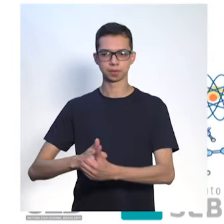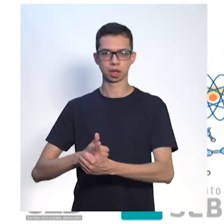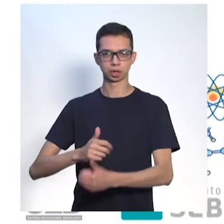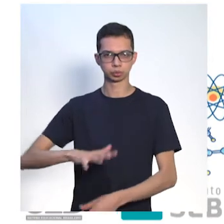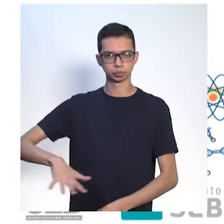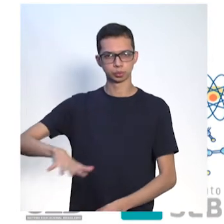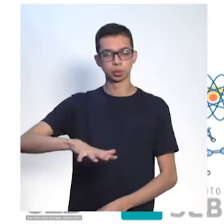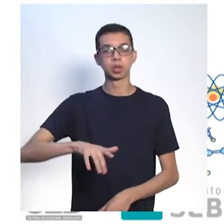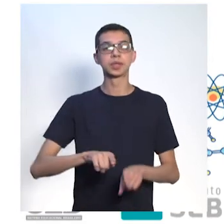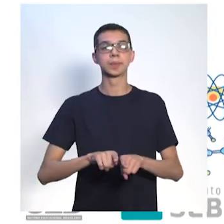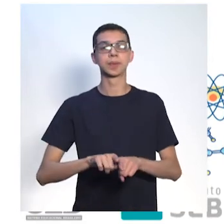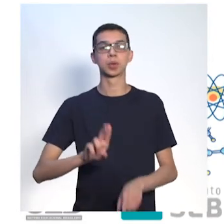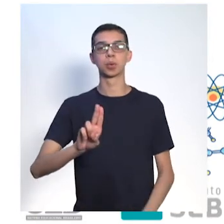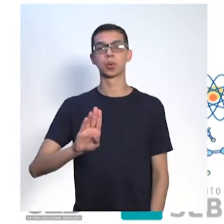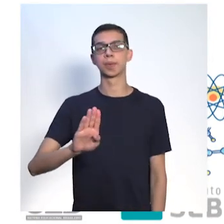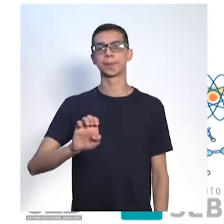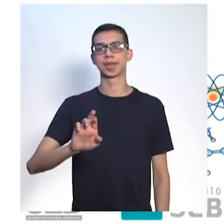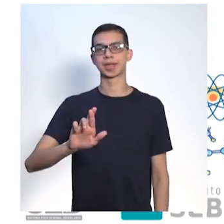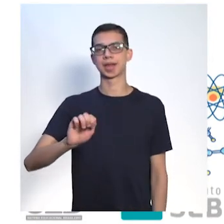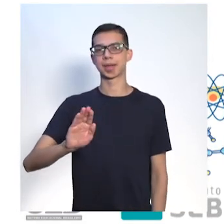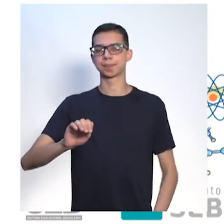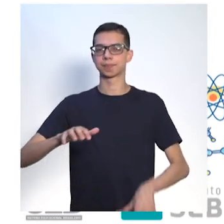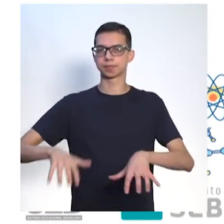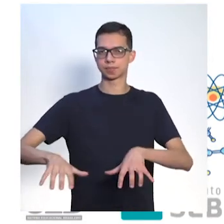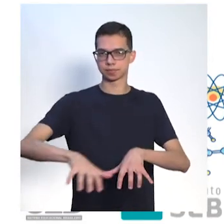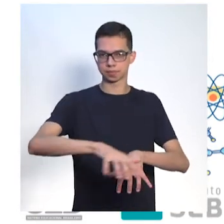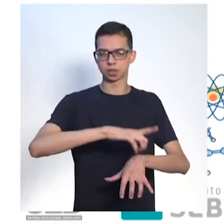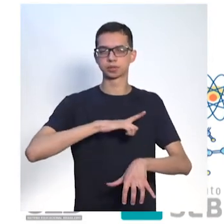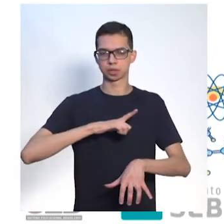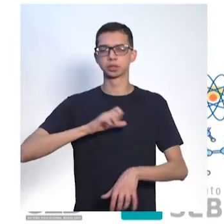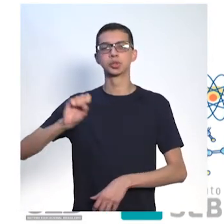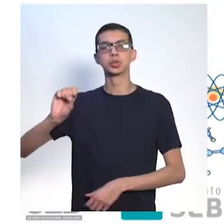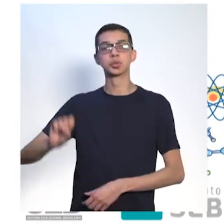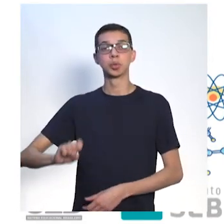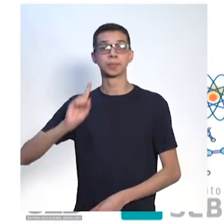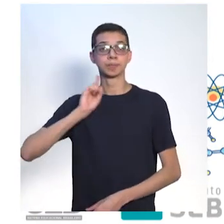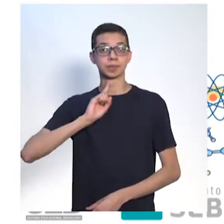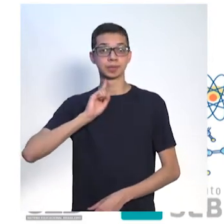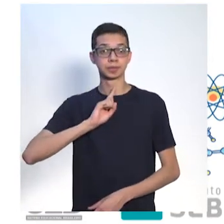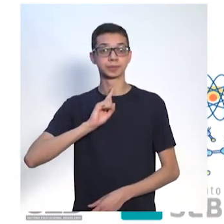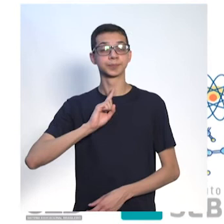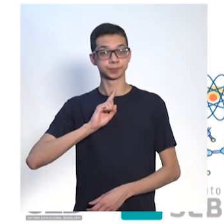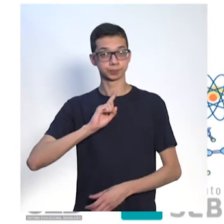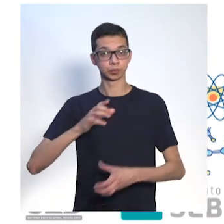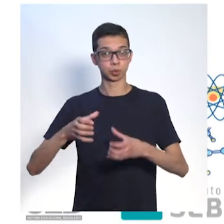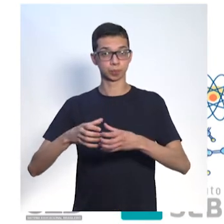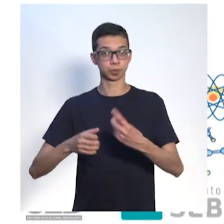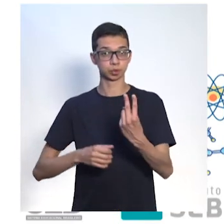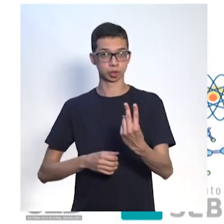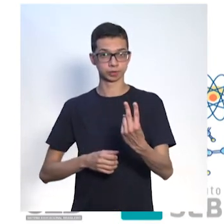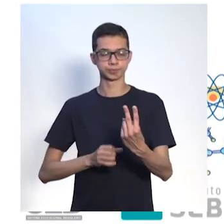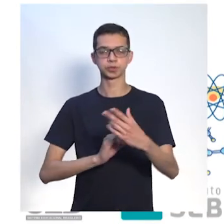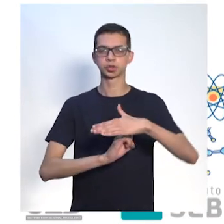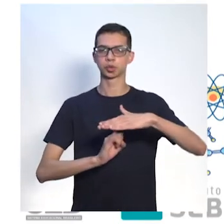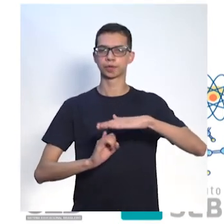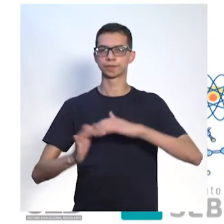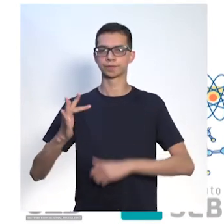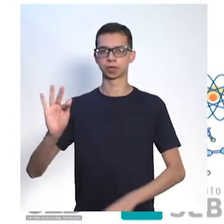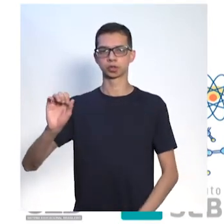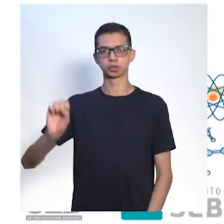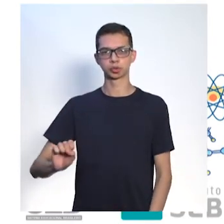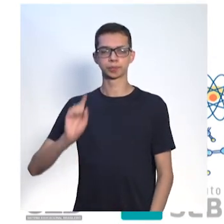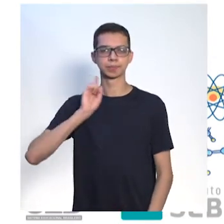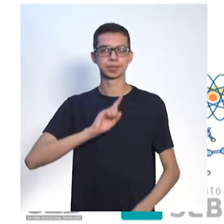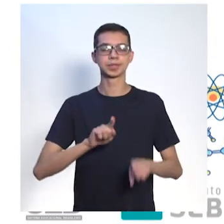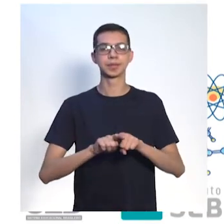região de Uberaba. Então você tem aí no sul de Minas 2 grupos, o Instituto Federal do Sul de Minas e o Instituto Federal